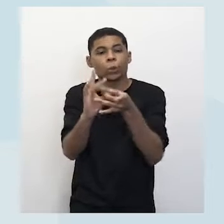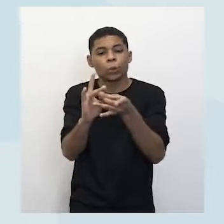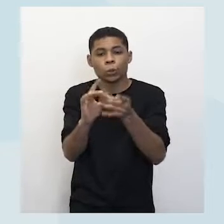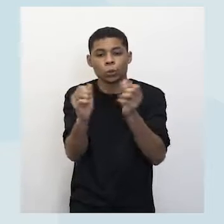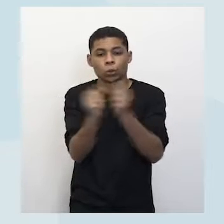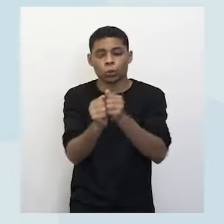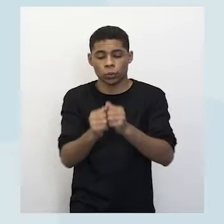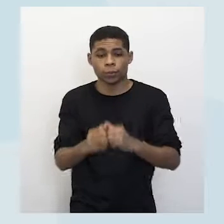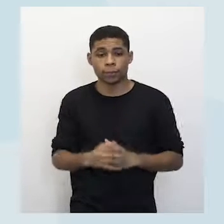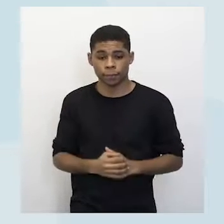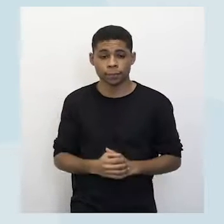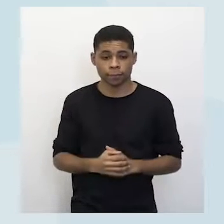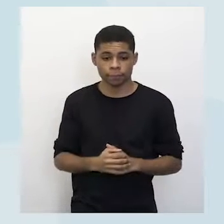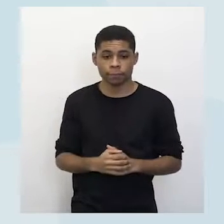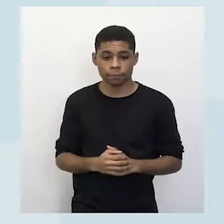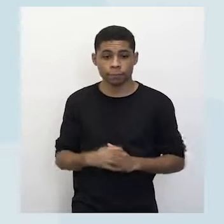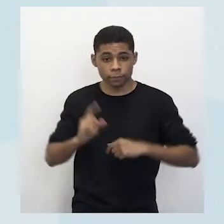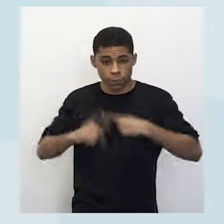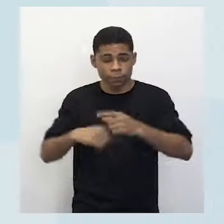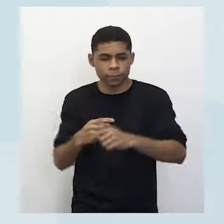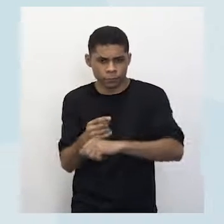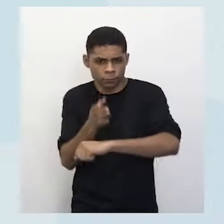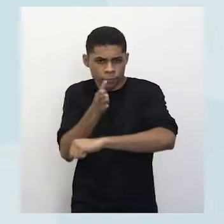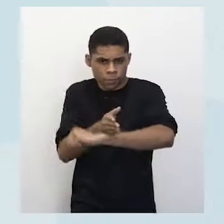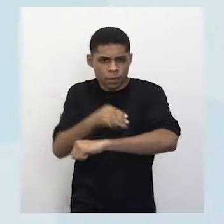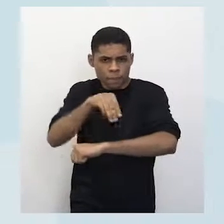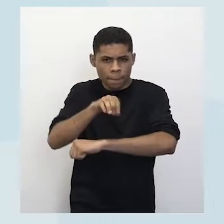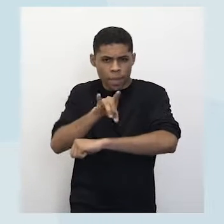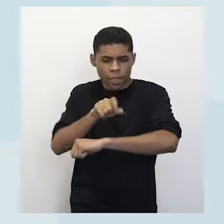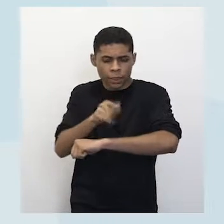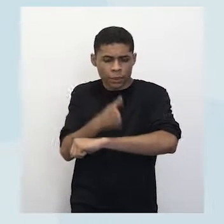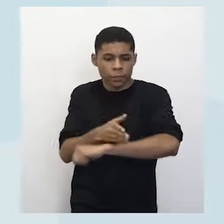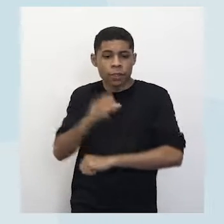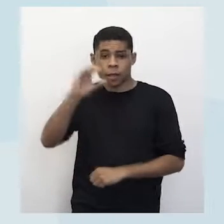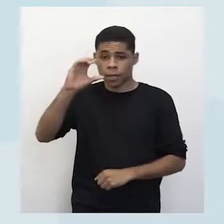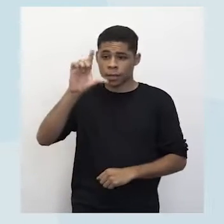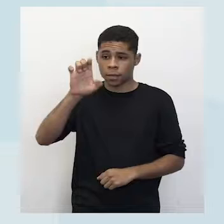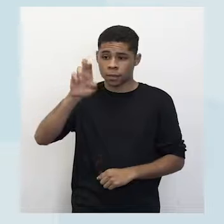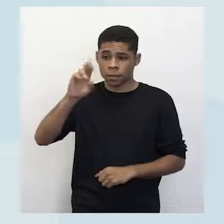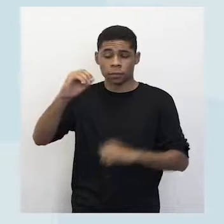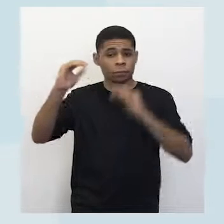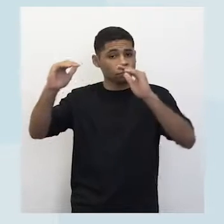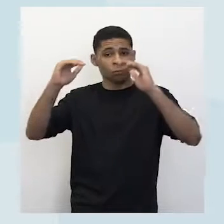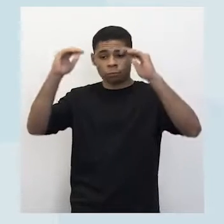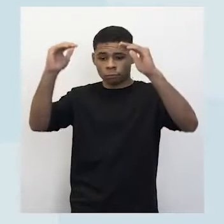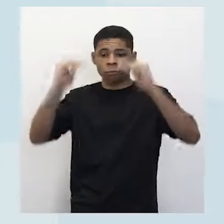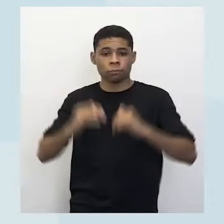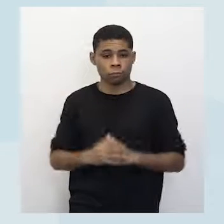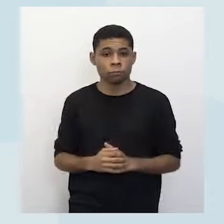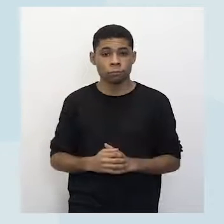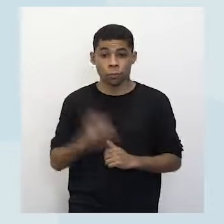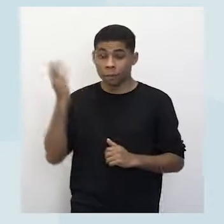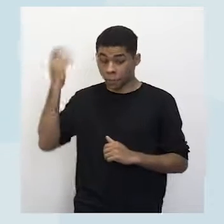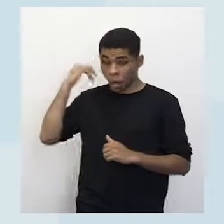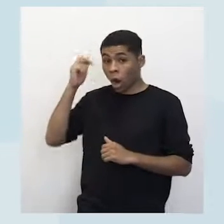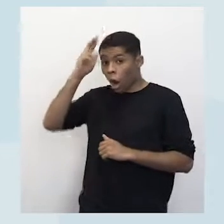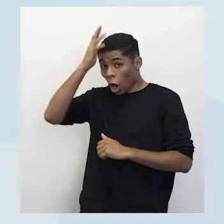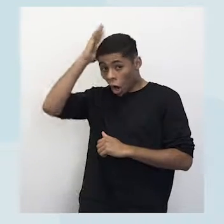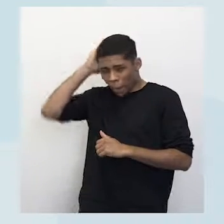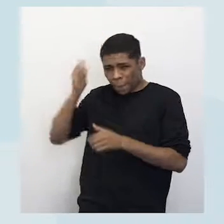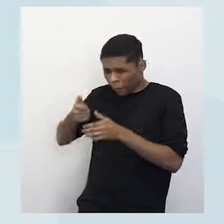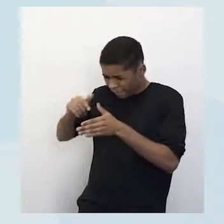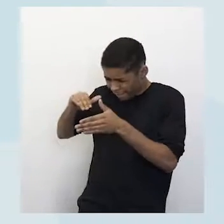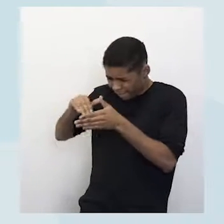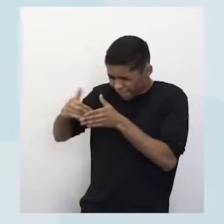aí essa alta Idade Média, o clero já é uma grande instituição, né? Isso já desde o Império Romano também, desde o fim do